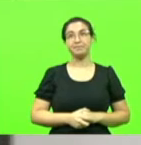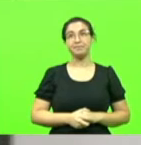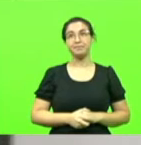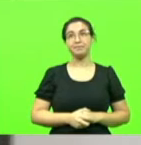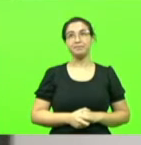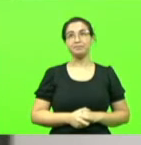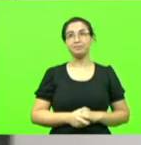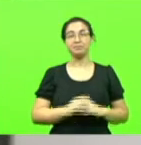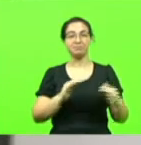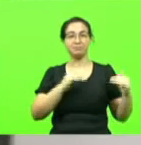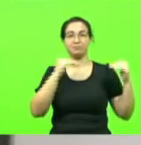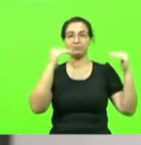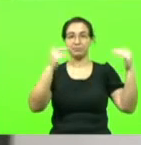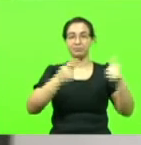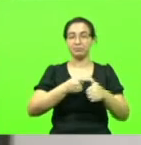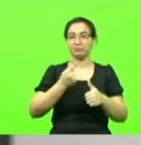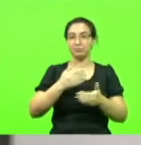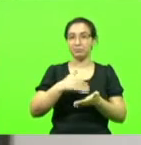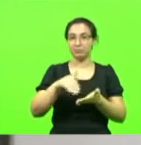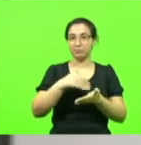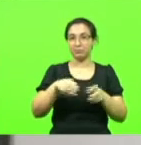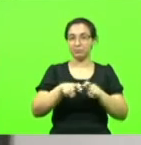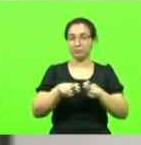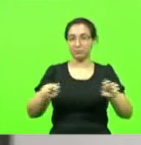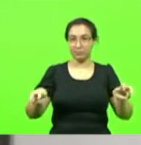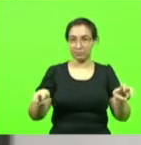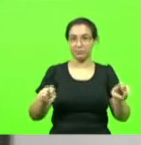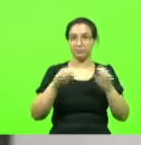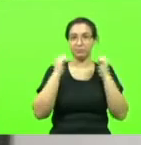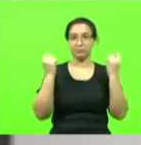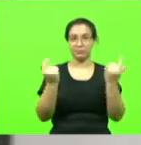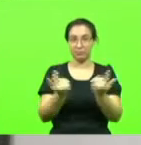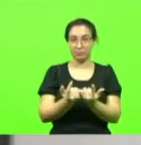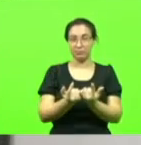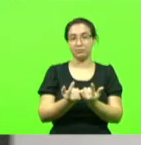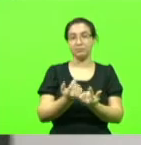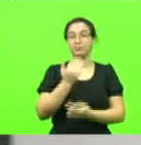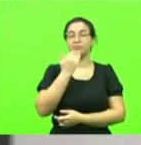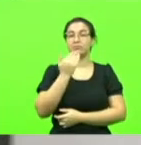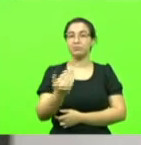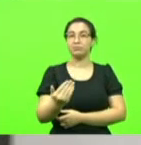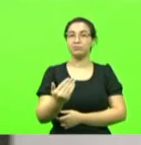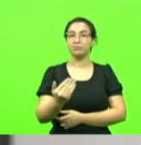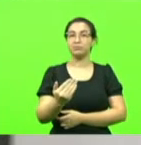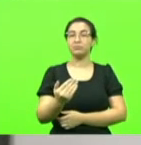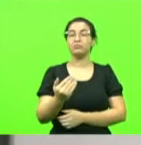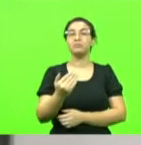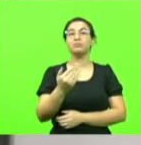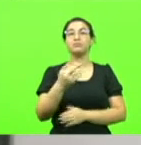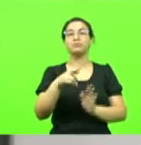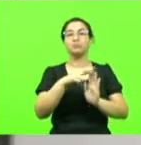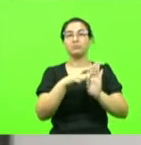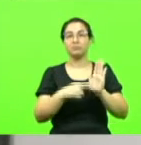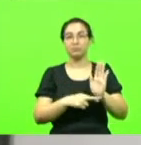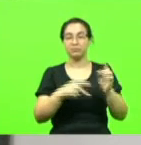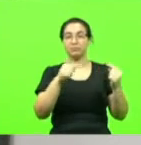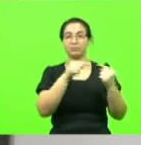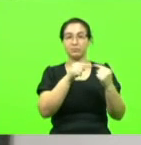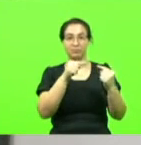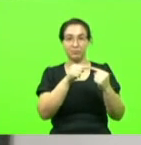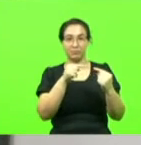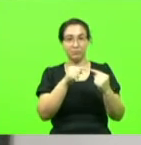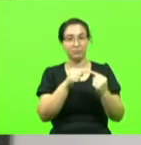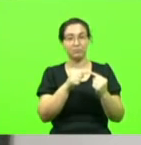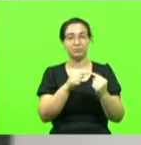Excelentíssimo Senhor primeiro-secretário da mesa da Assembleia Legislativa de Santa Catarina requerimento nos termos do disposto do Regimento Interno